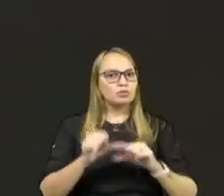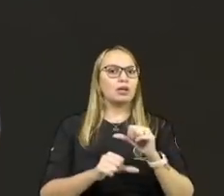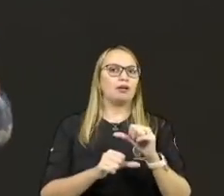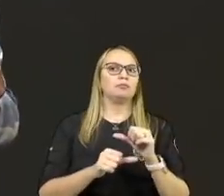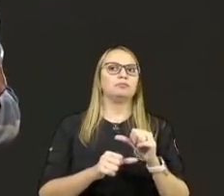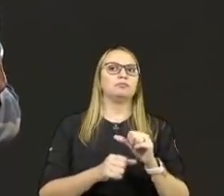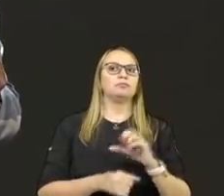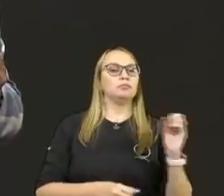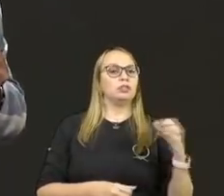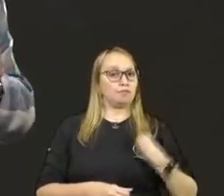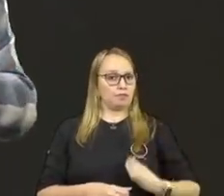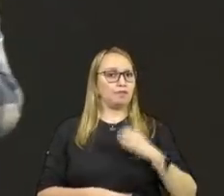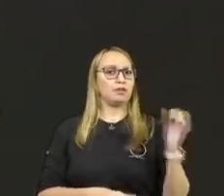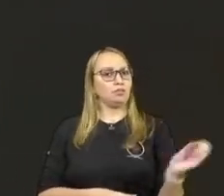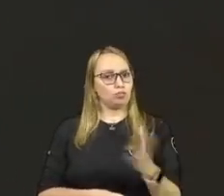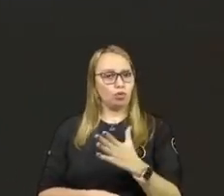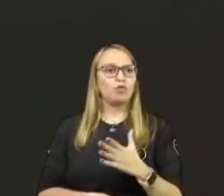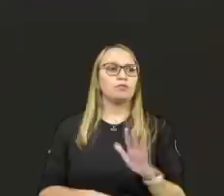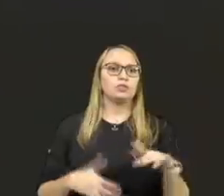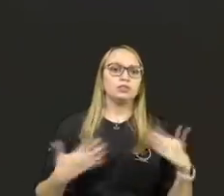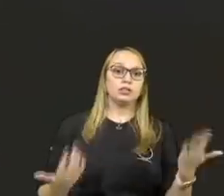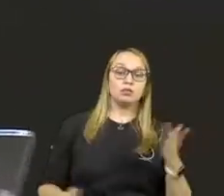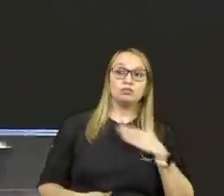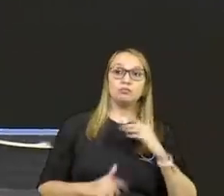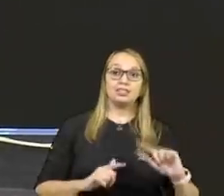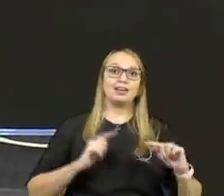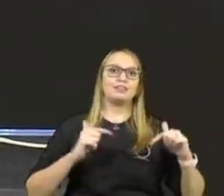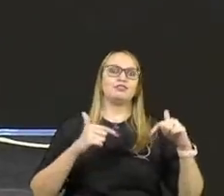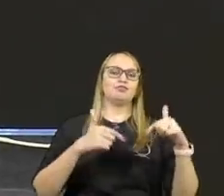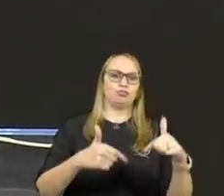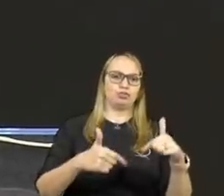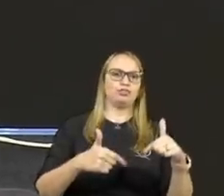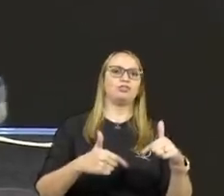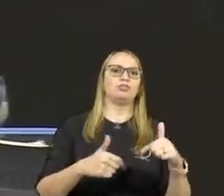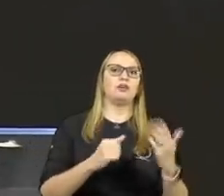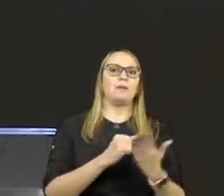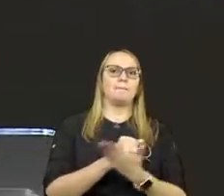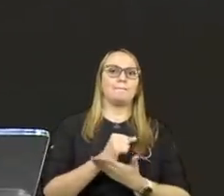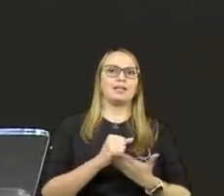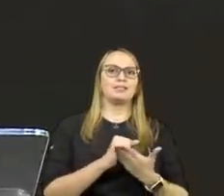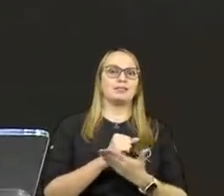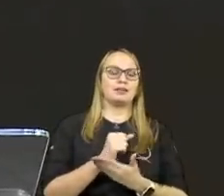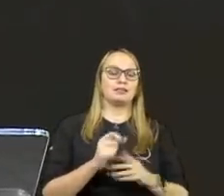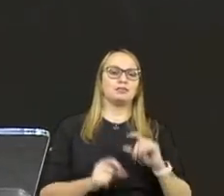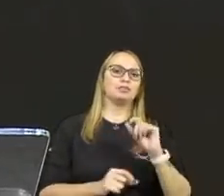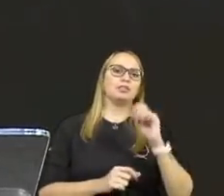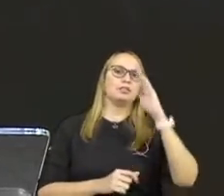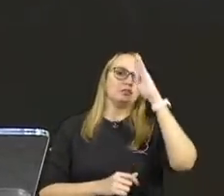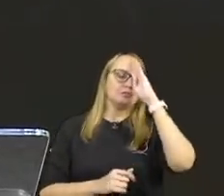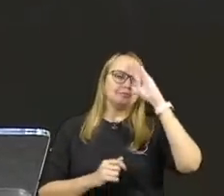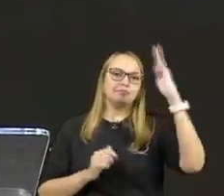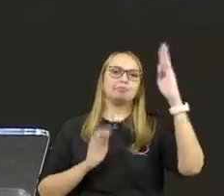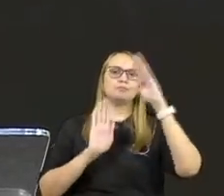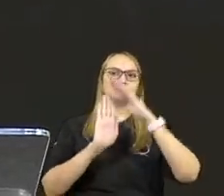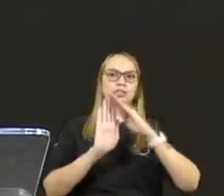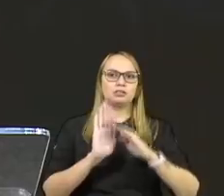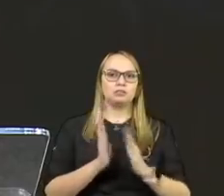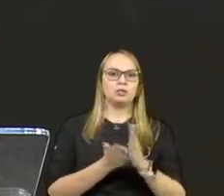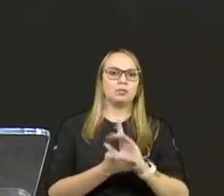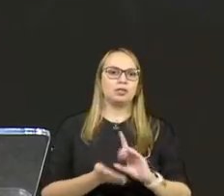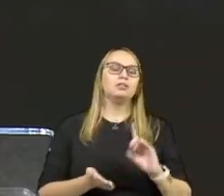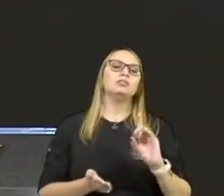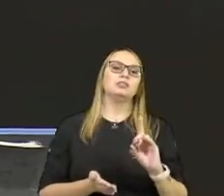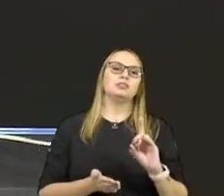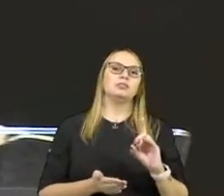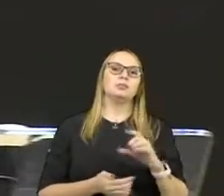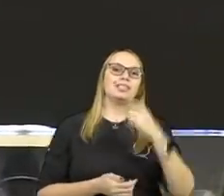revestir. Então, as minhas atitudes baseadas no princípio da palavra de Deus para